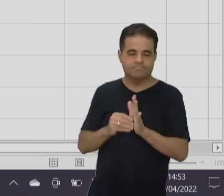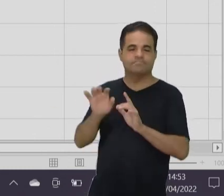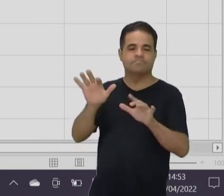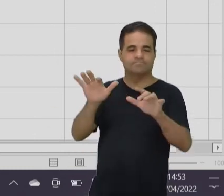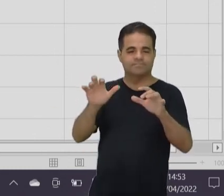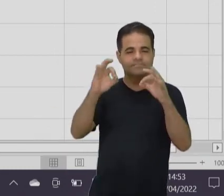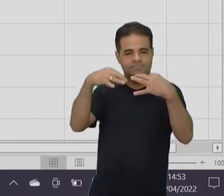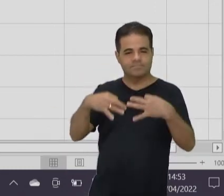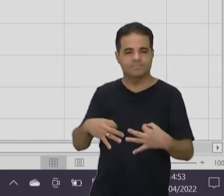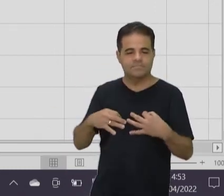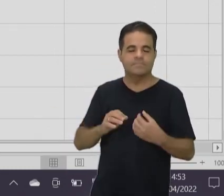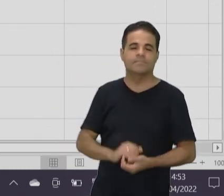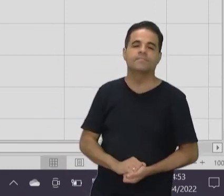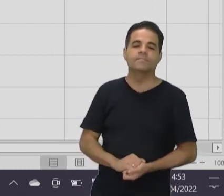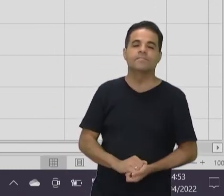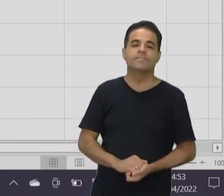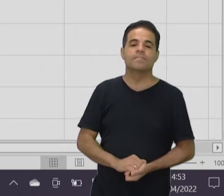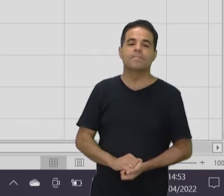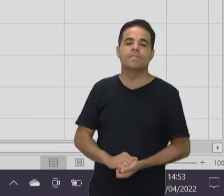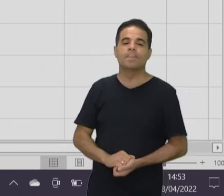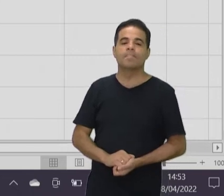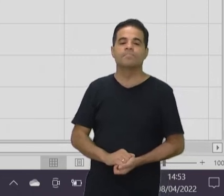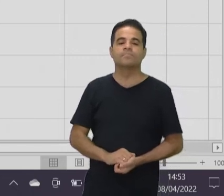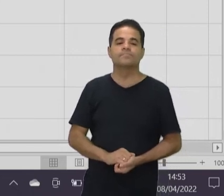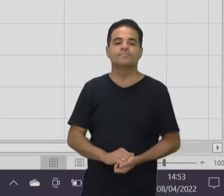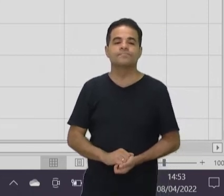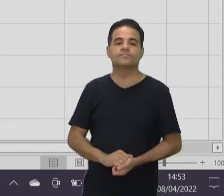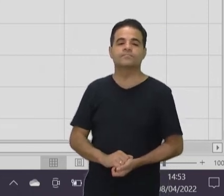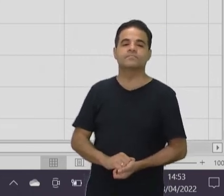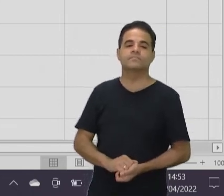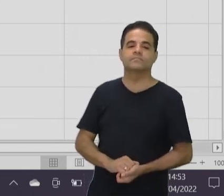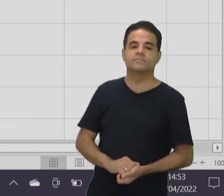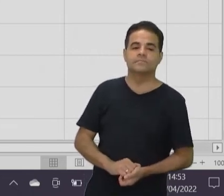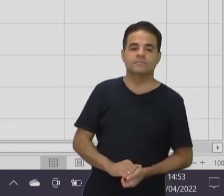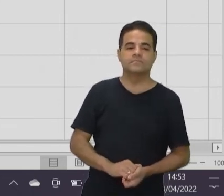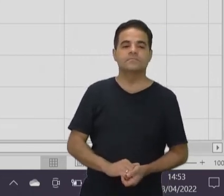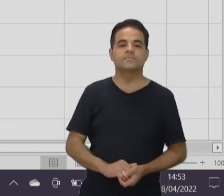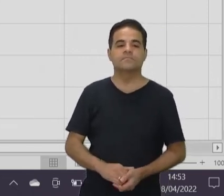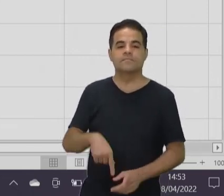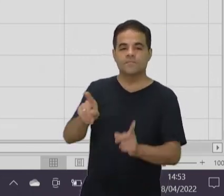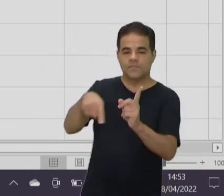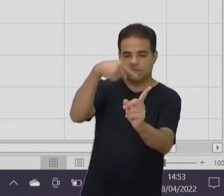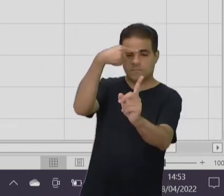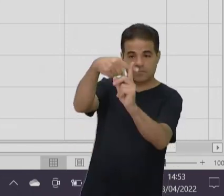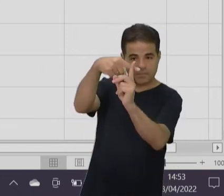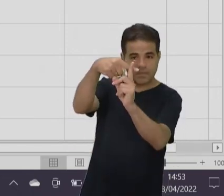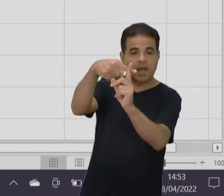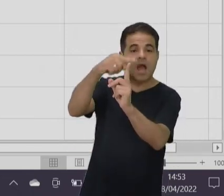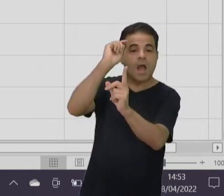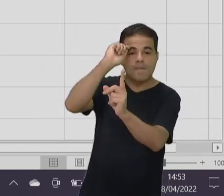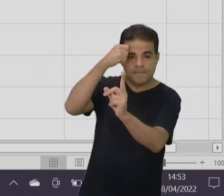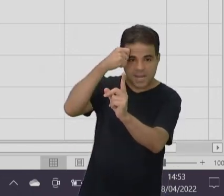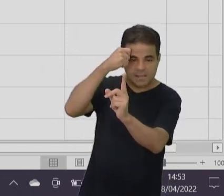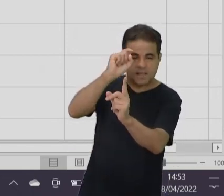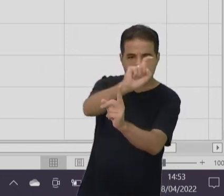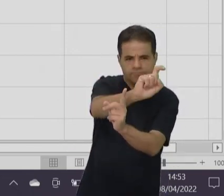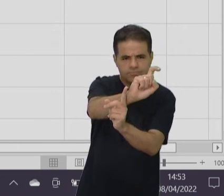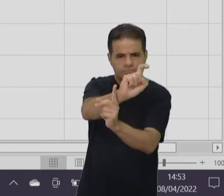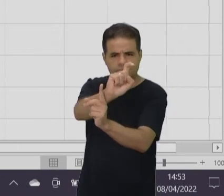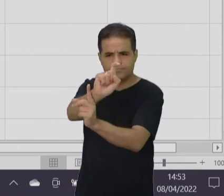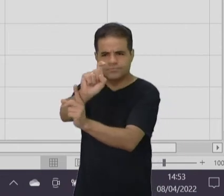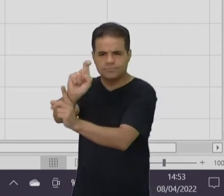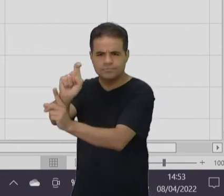Saúde. Tá bom. Vestuário e saúde. Aí a gente pode deixar, quando a cruzinha fica preta, a gente pode arrastar e